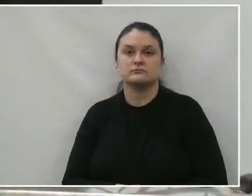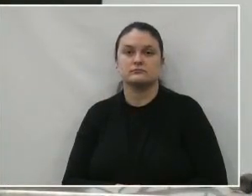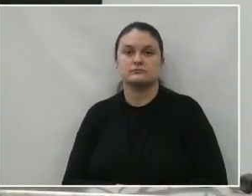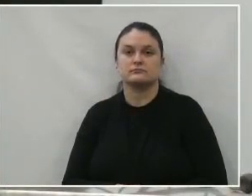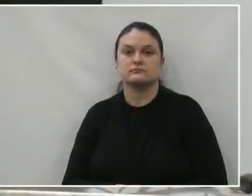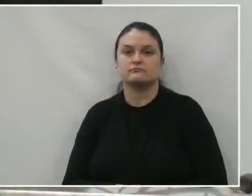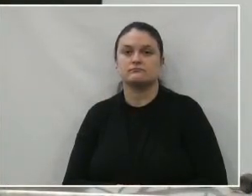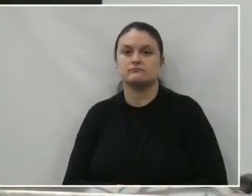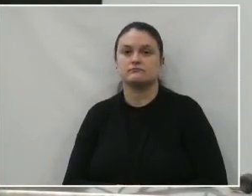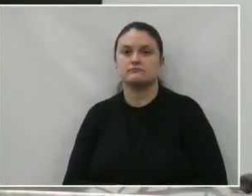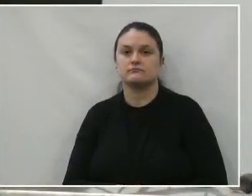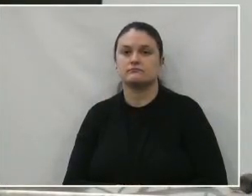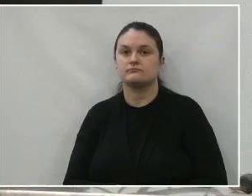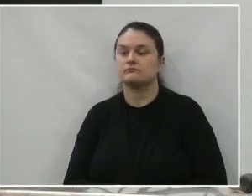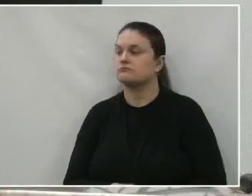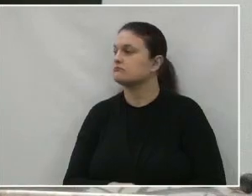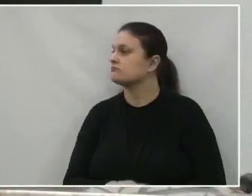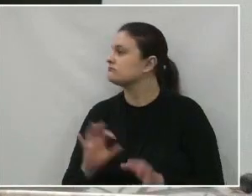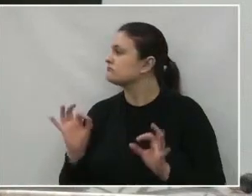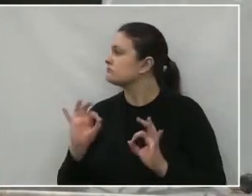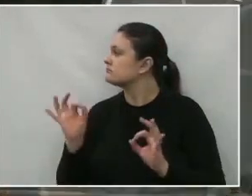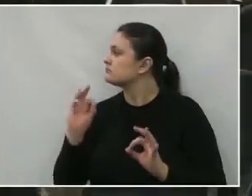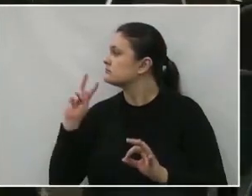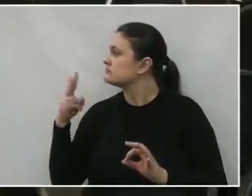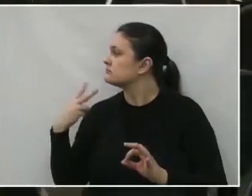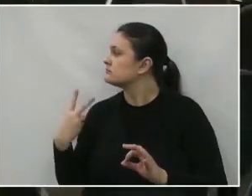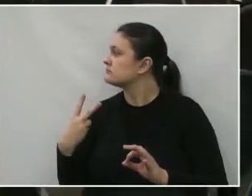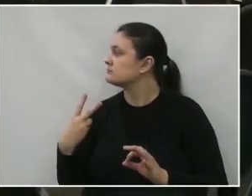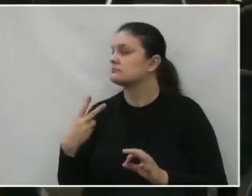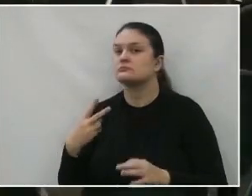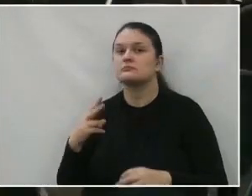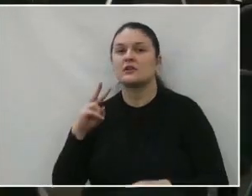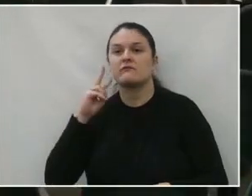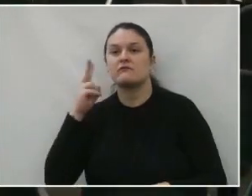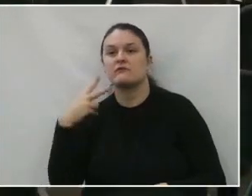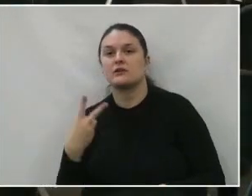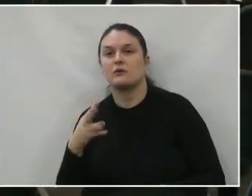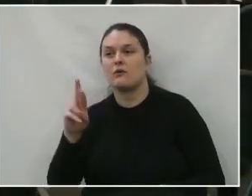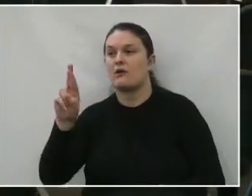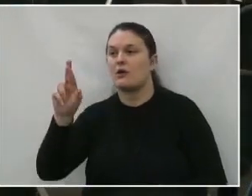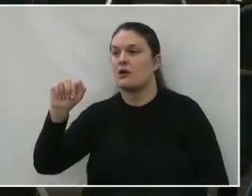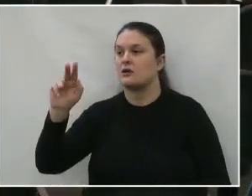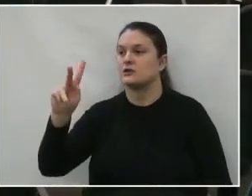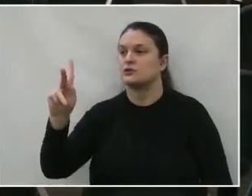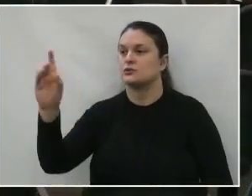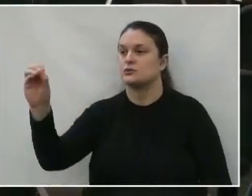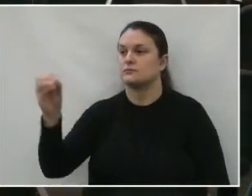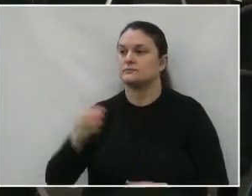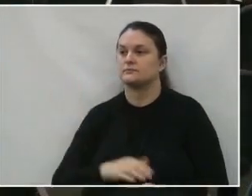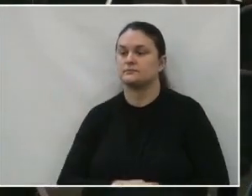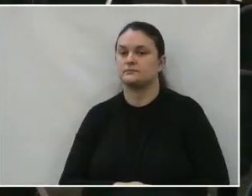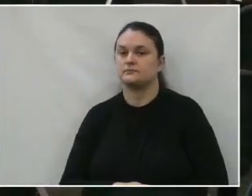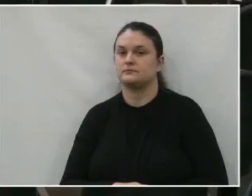Algum dos senhores vereadores a usá-la? Com a palavra, o vereador Valdecir José Rático.